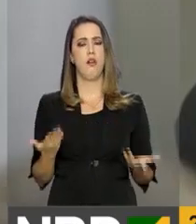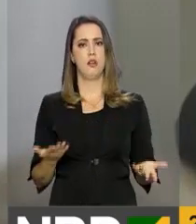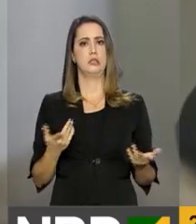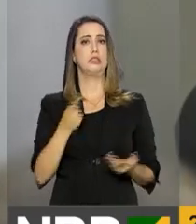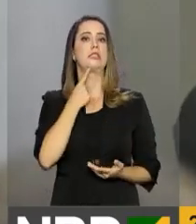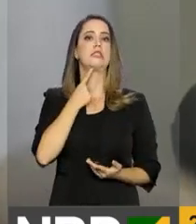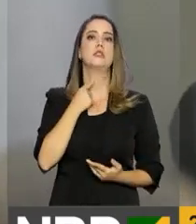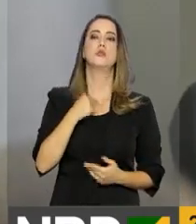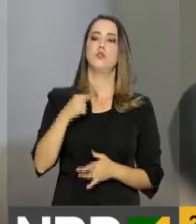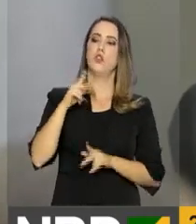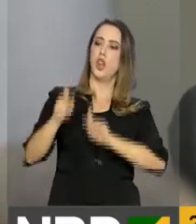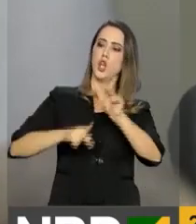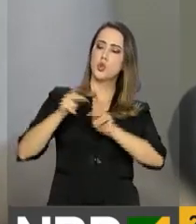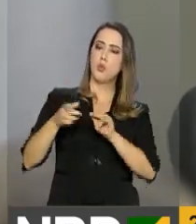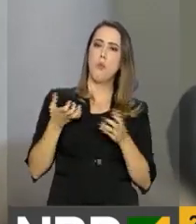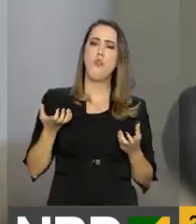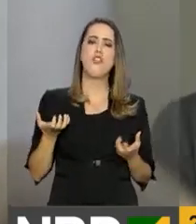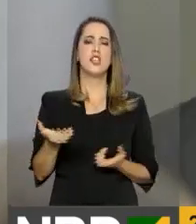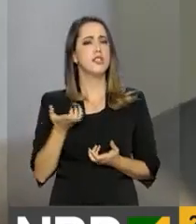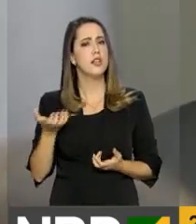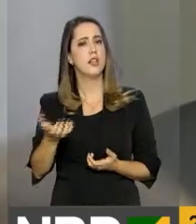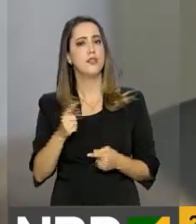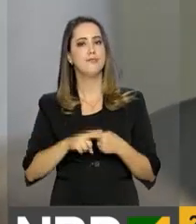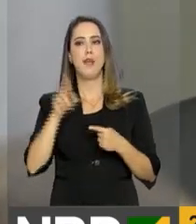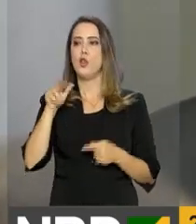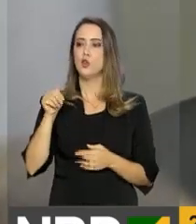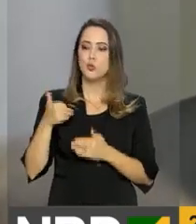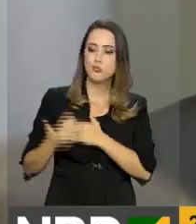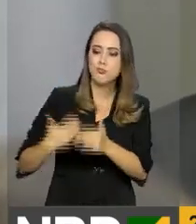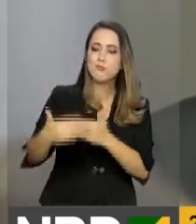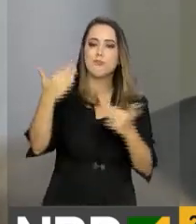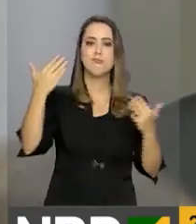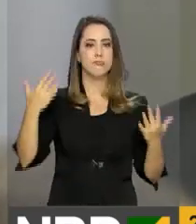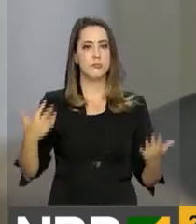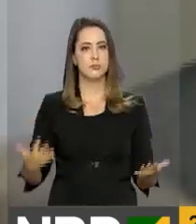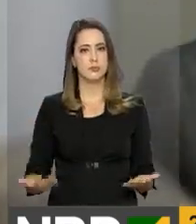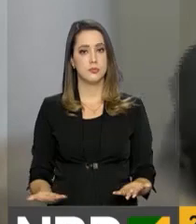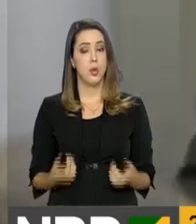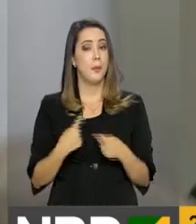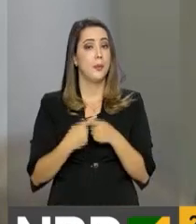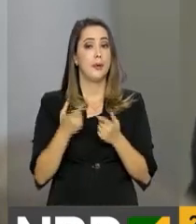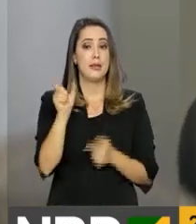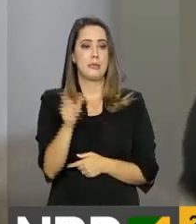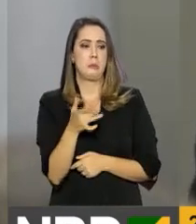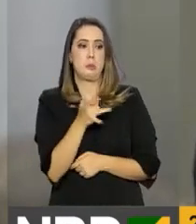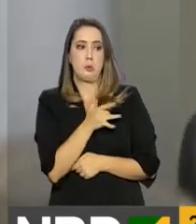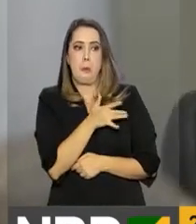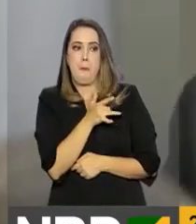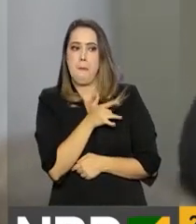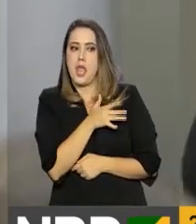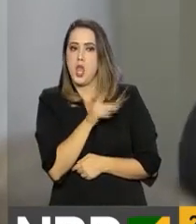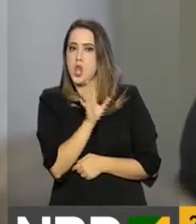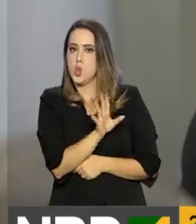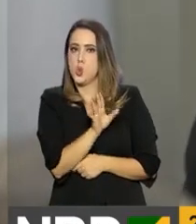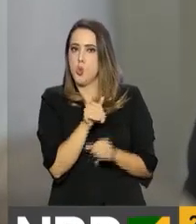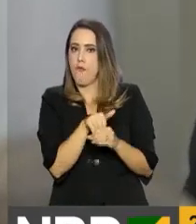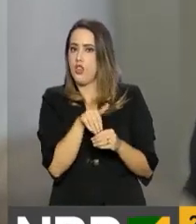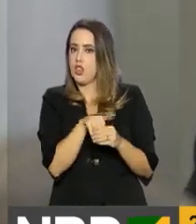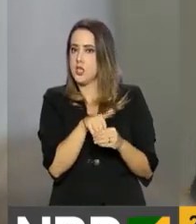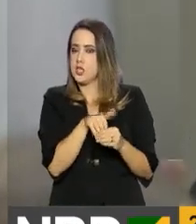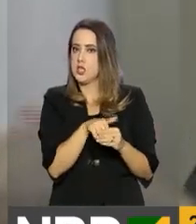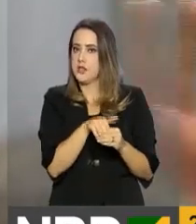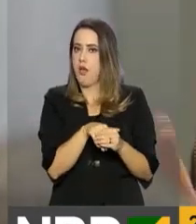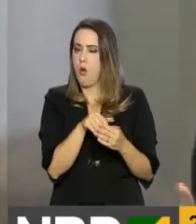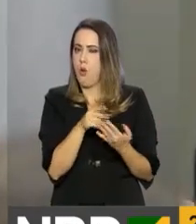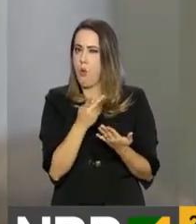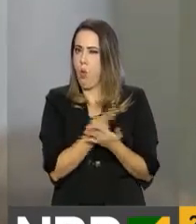ansiada, esperada, desejada, mas jamais levado a efeito, não é? Porque as pessoas tinham medo. A questão eleitoral